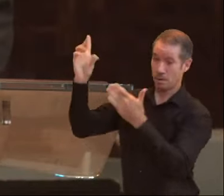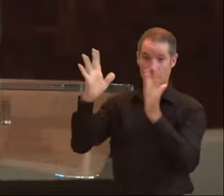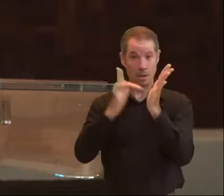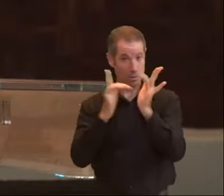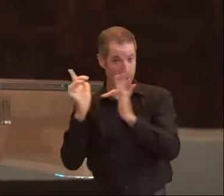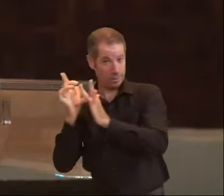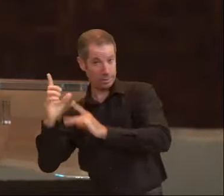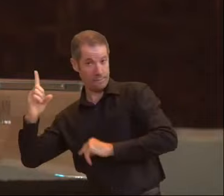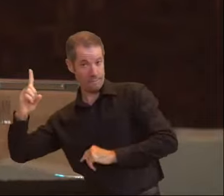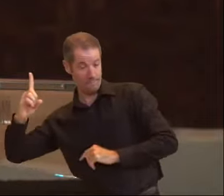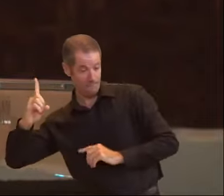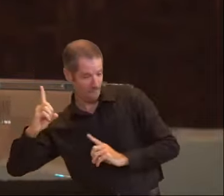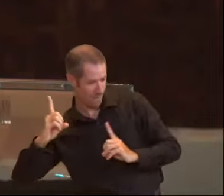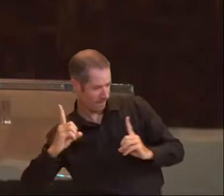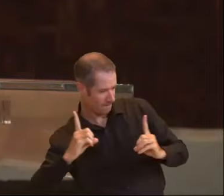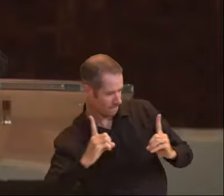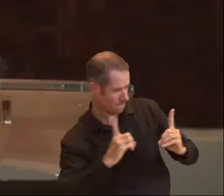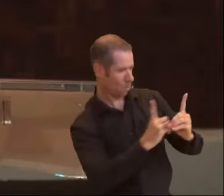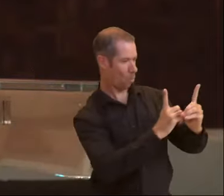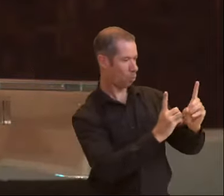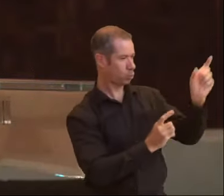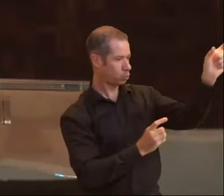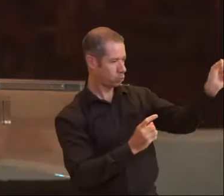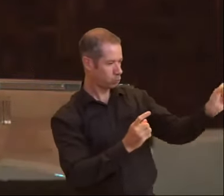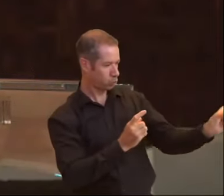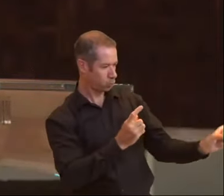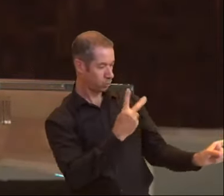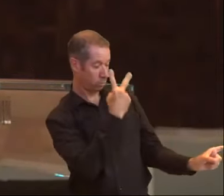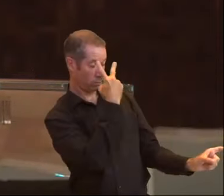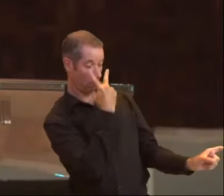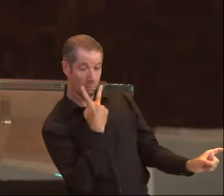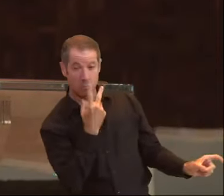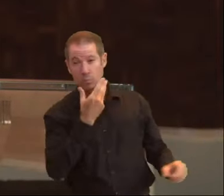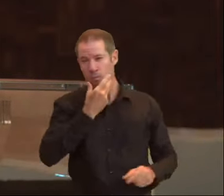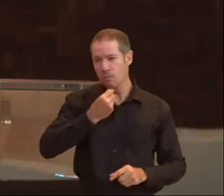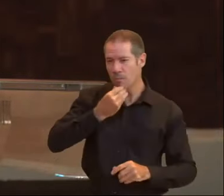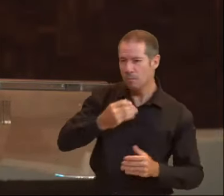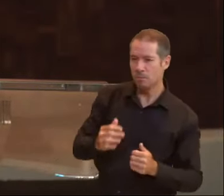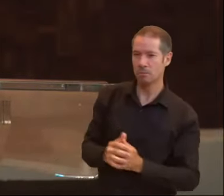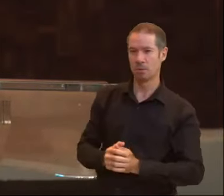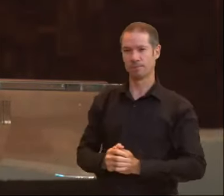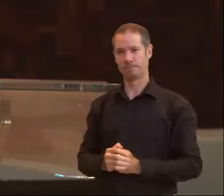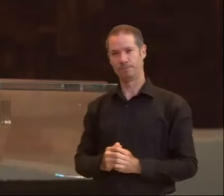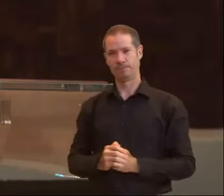Jesus vai de encontro àquele cego.